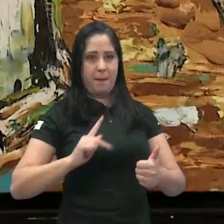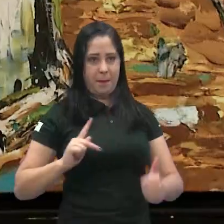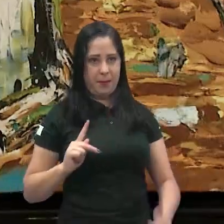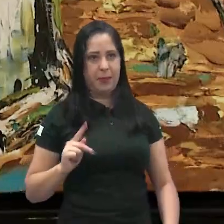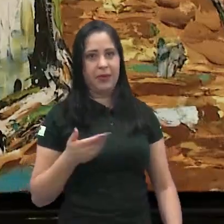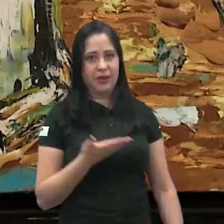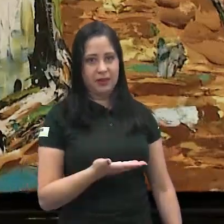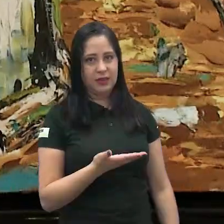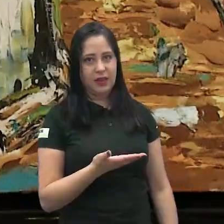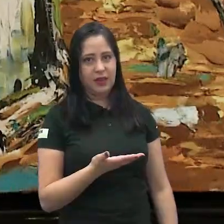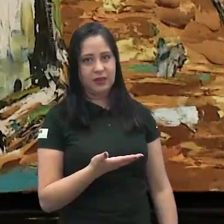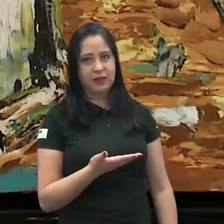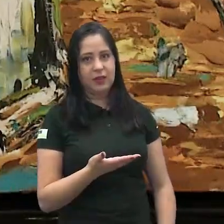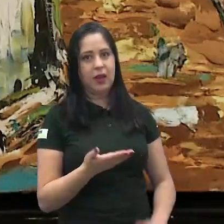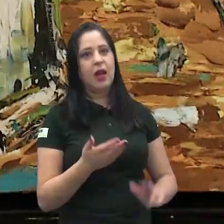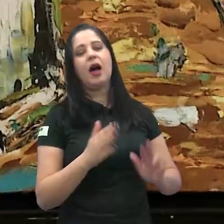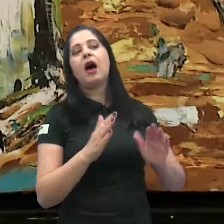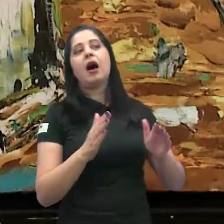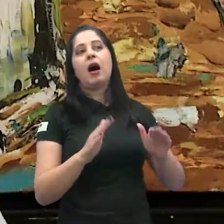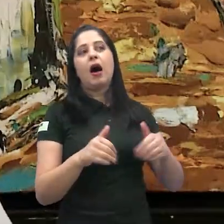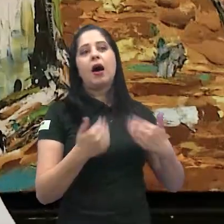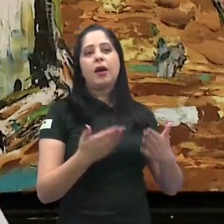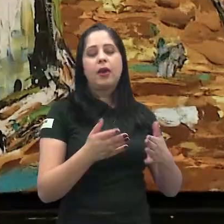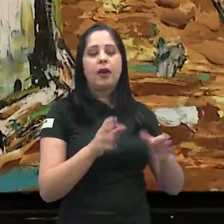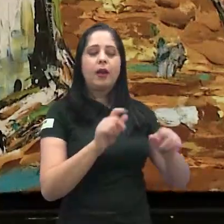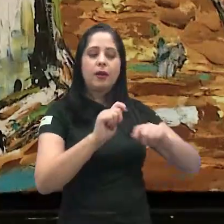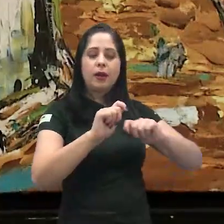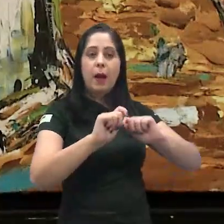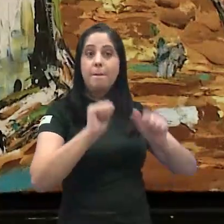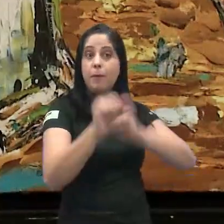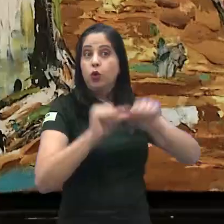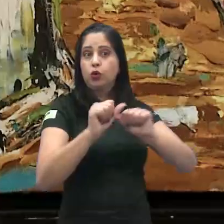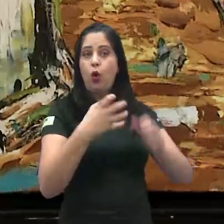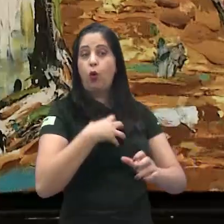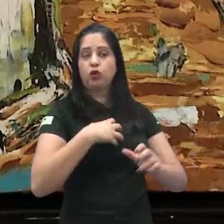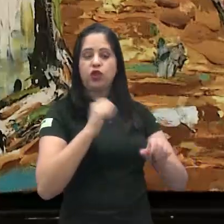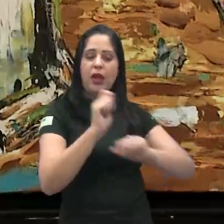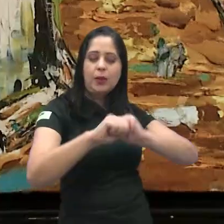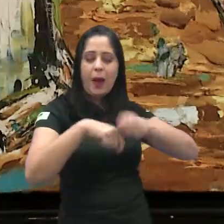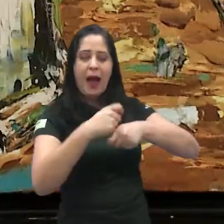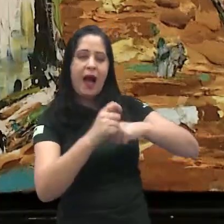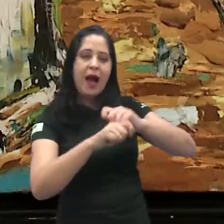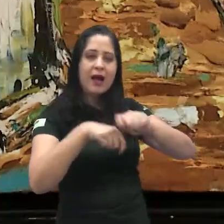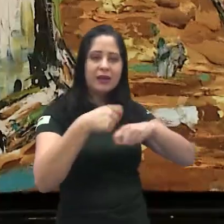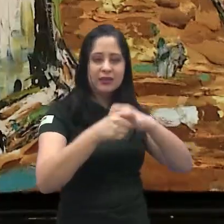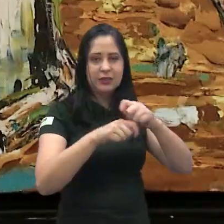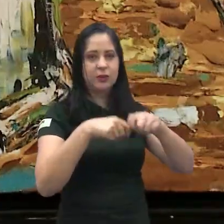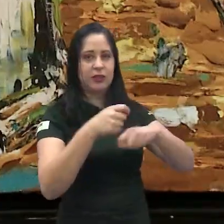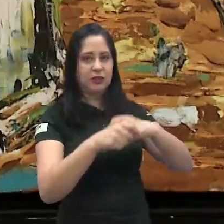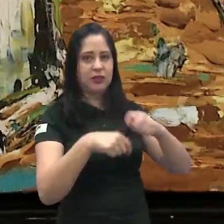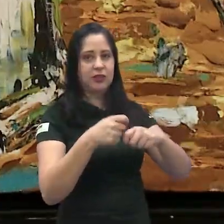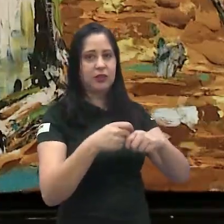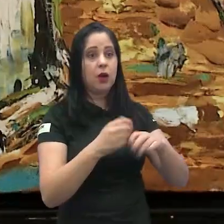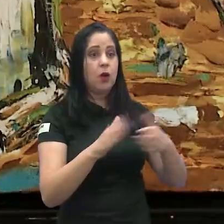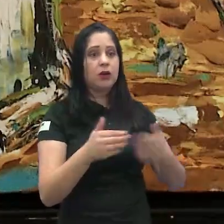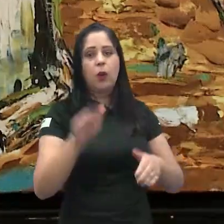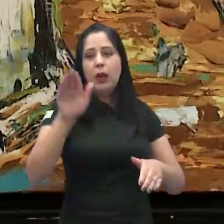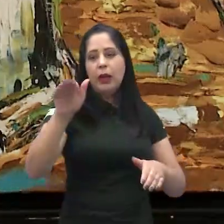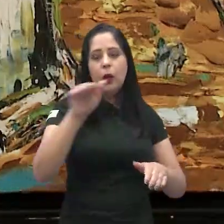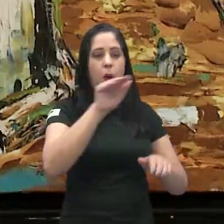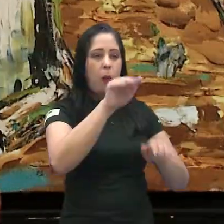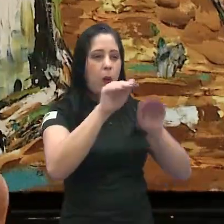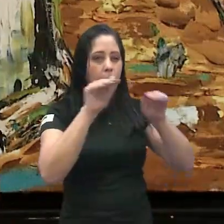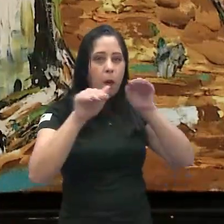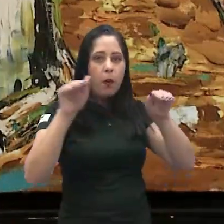resolveu adotar uma gestão muito compartilhada, muito colegiada. Então ele convidou,